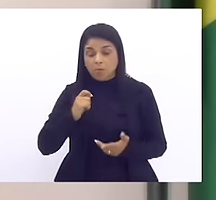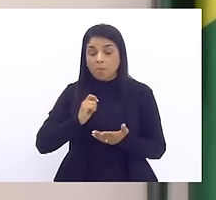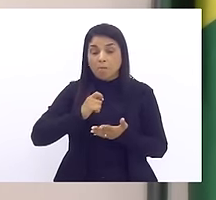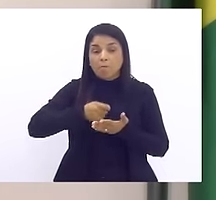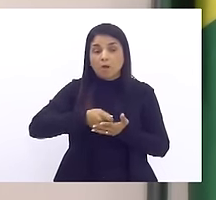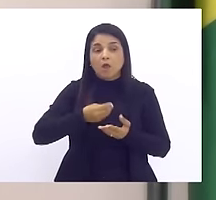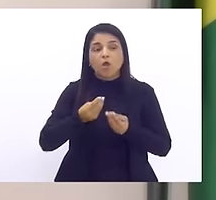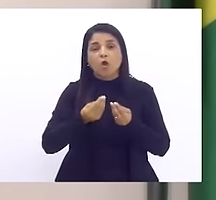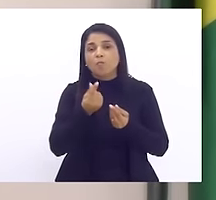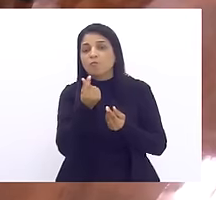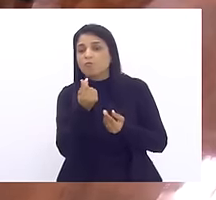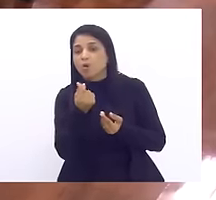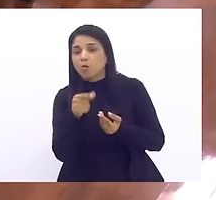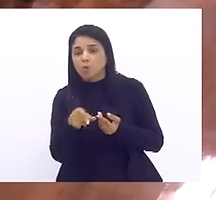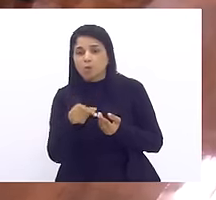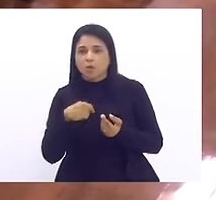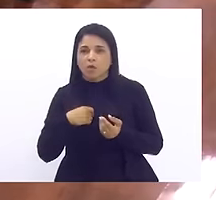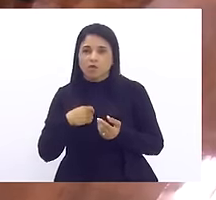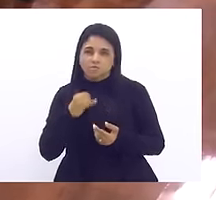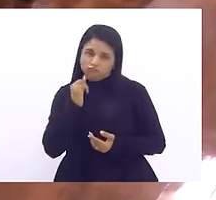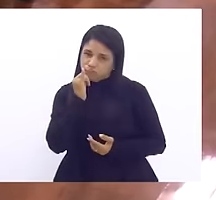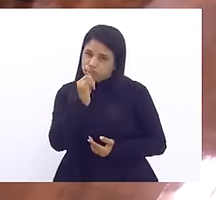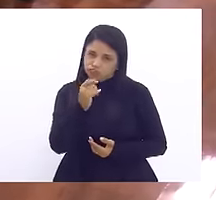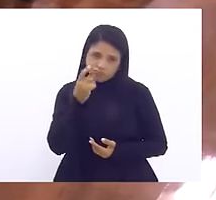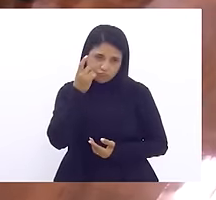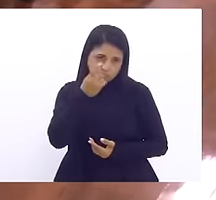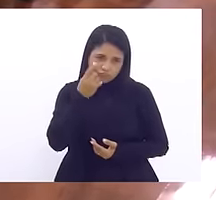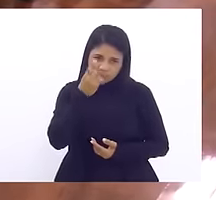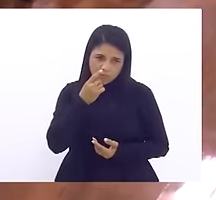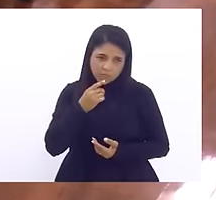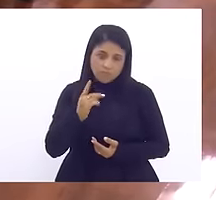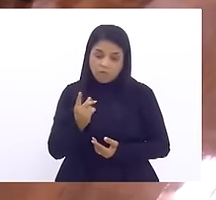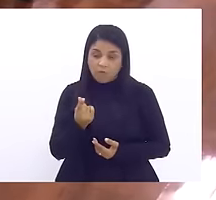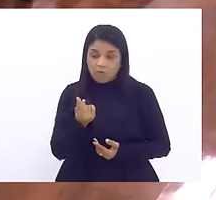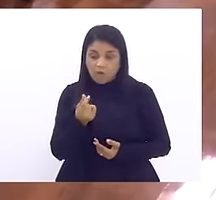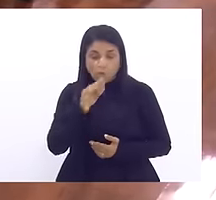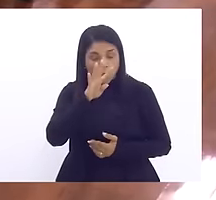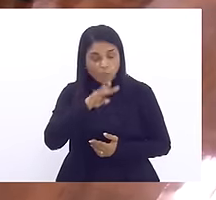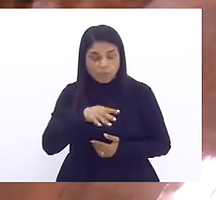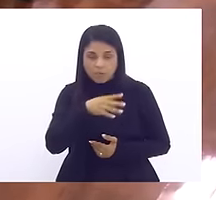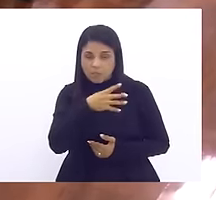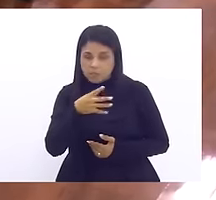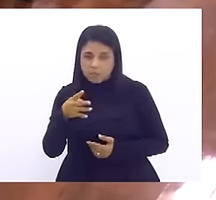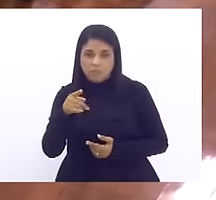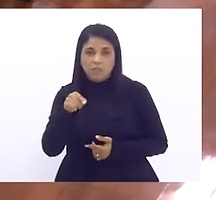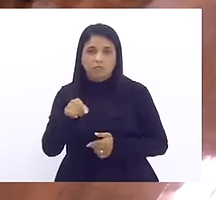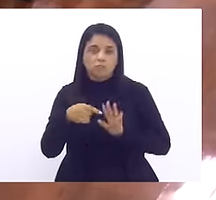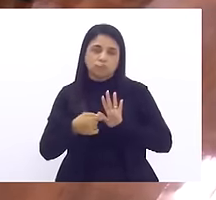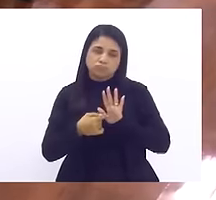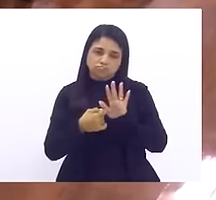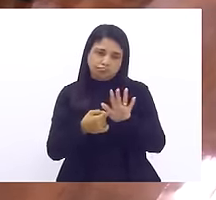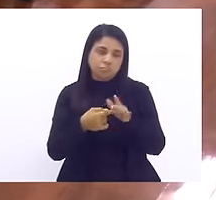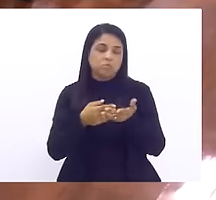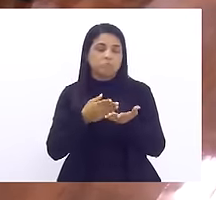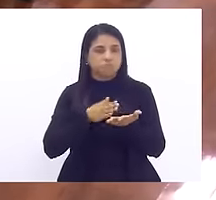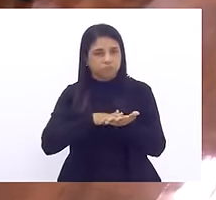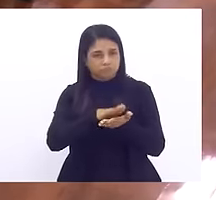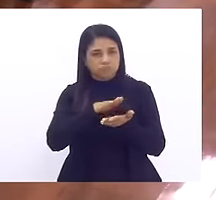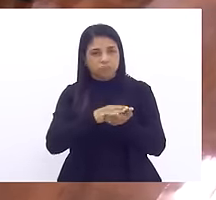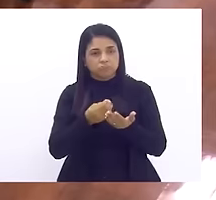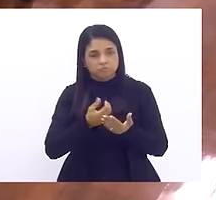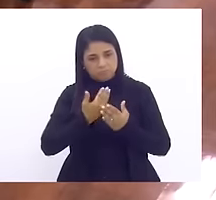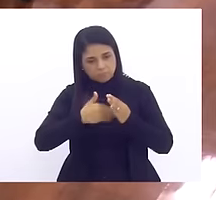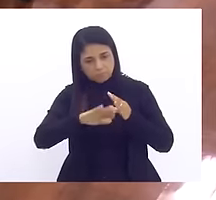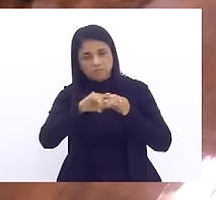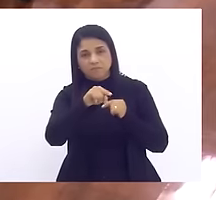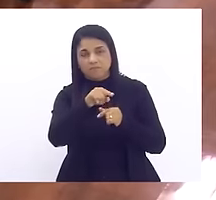eu não consigo lhe precisar como eu falei anteriormente esses valores estão de planilha e a gente disponibiliza isso para vocês a tempo